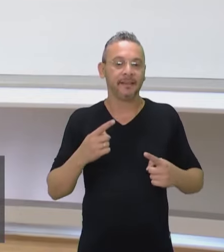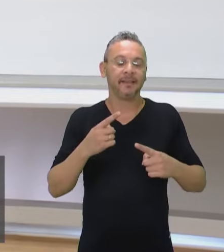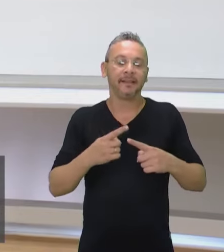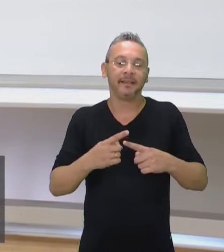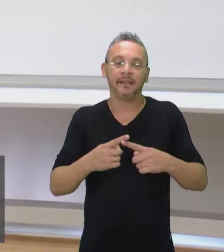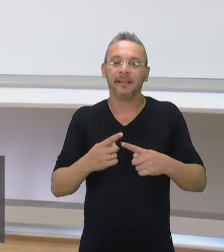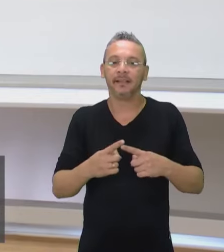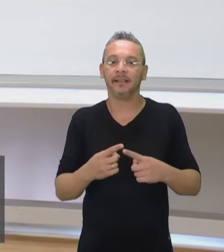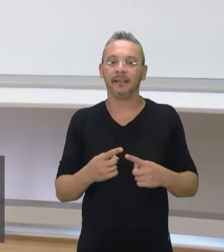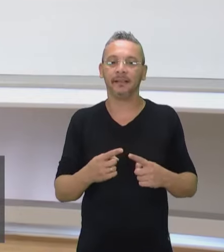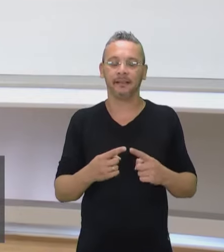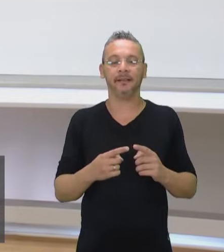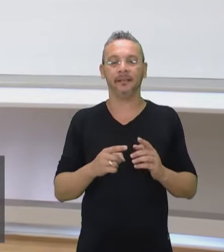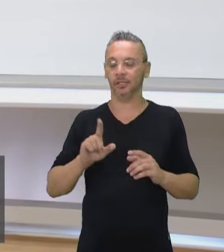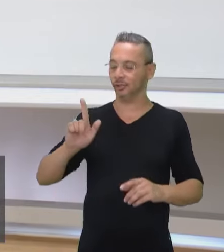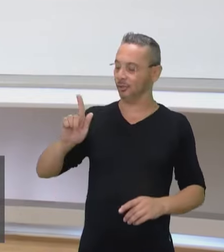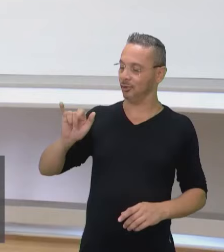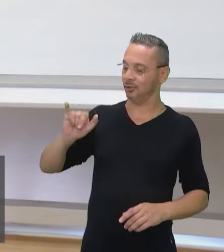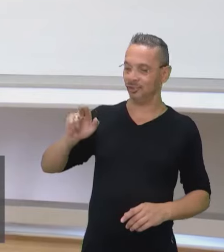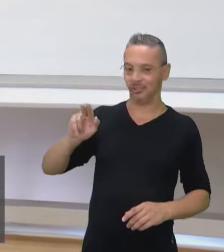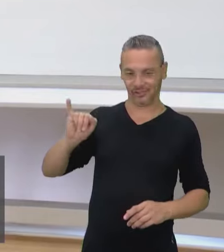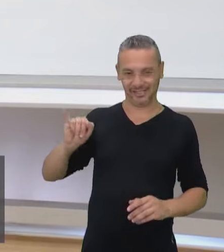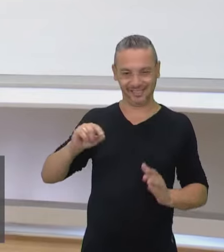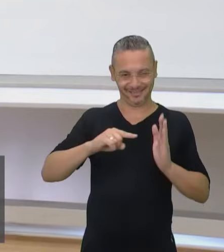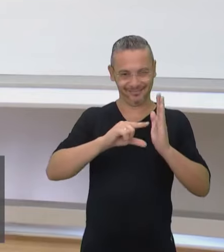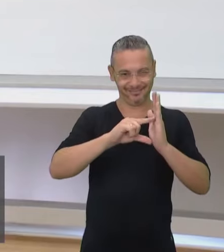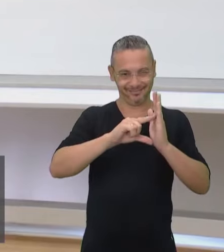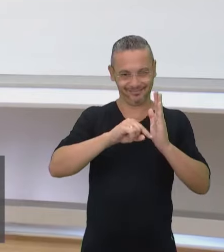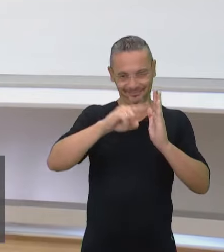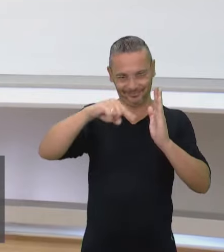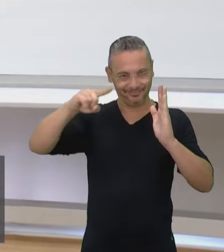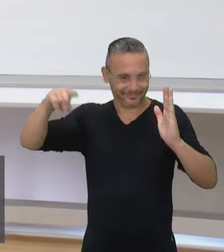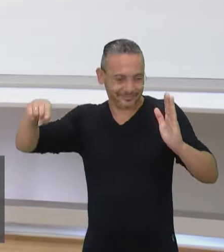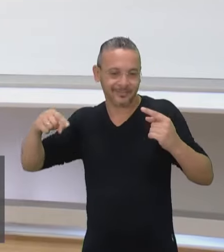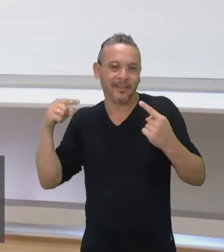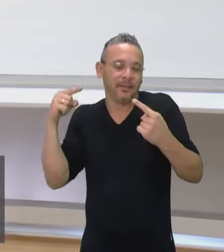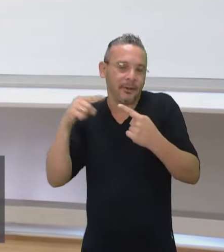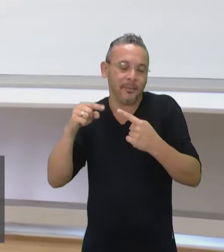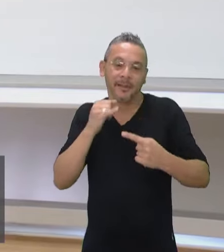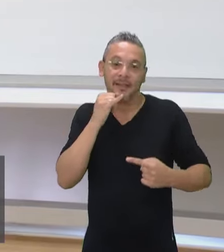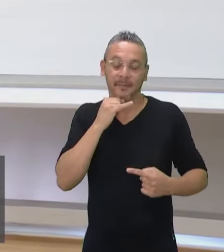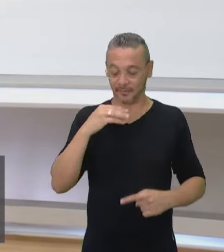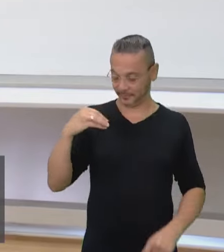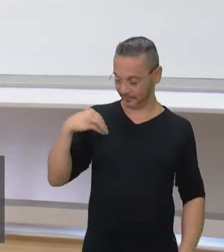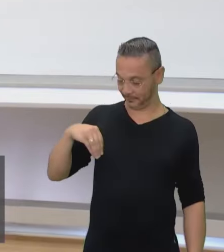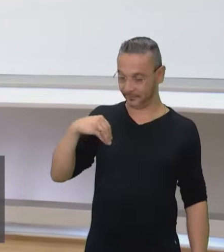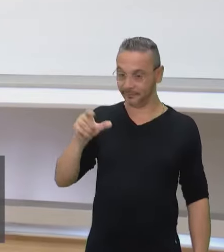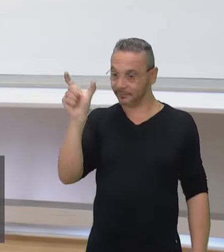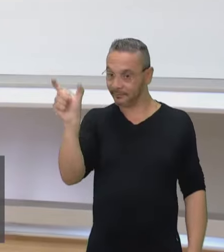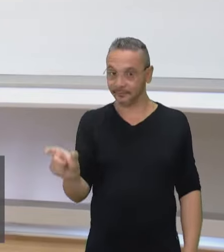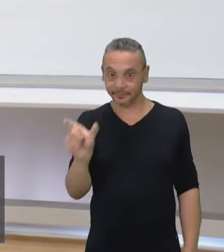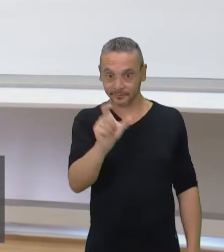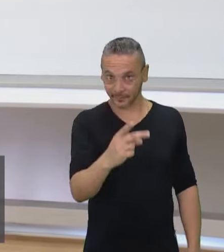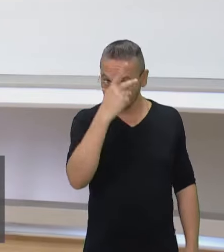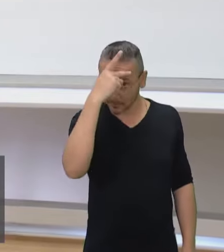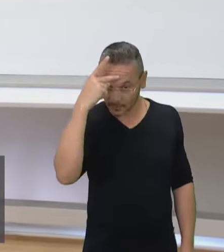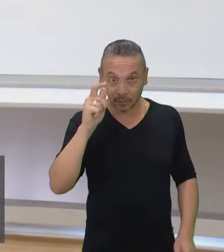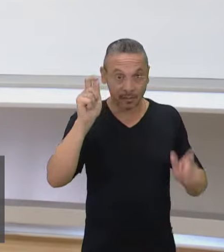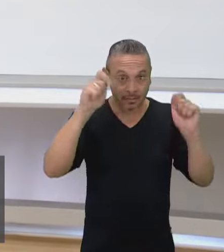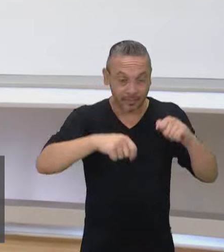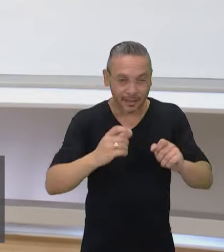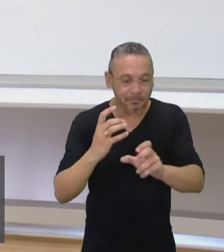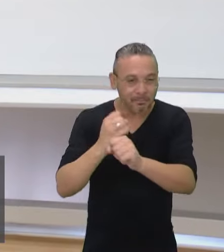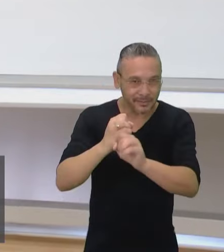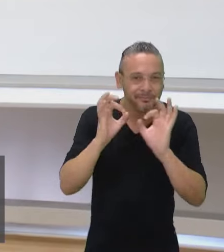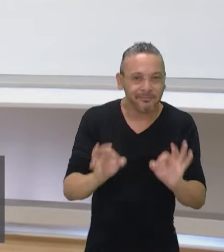ele oferece essa dimensão para nós, né? E a renda per capita não oferece exatamente essa dimensão, por quê?